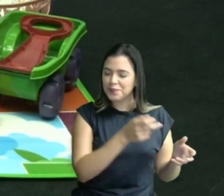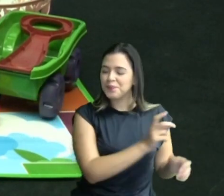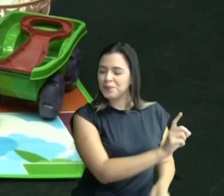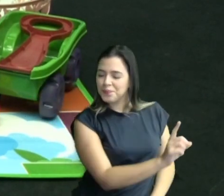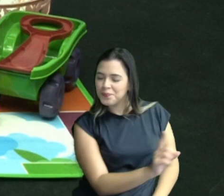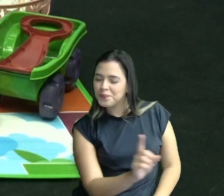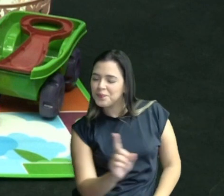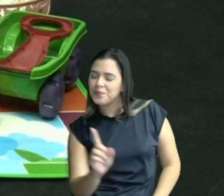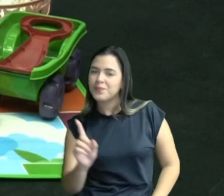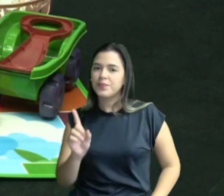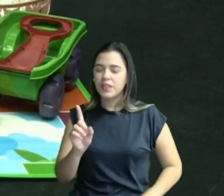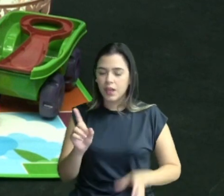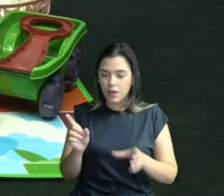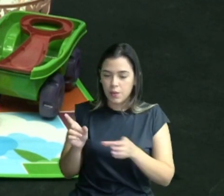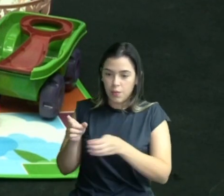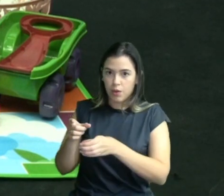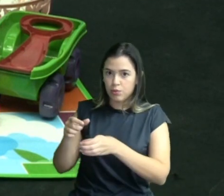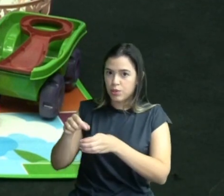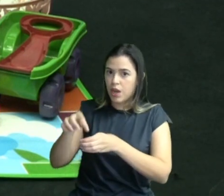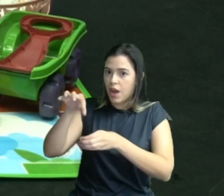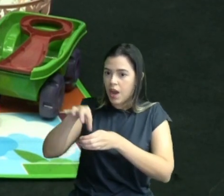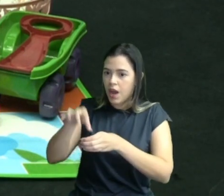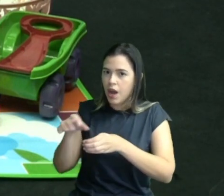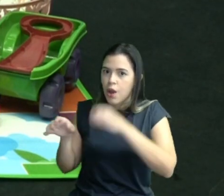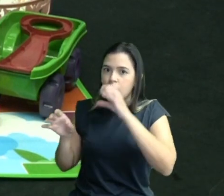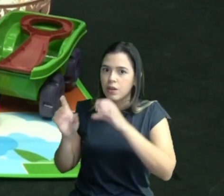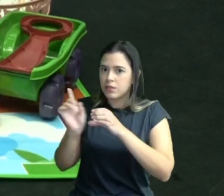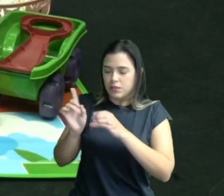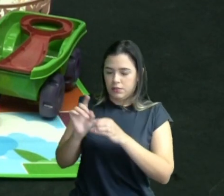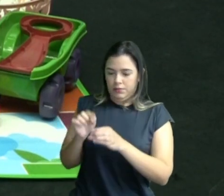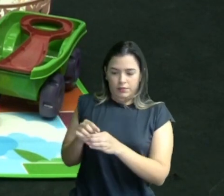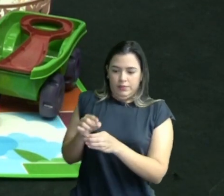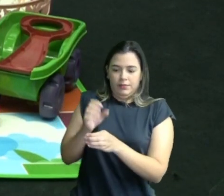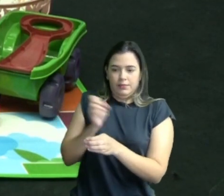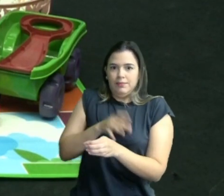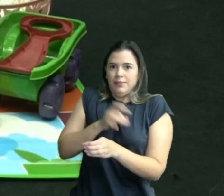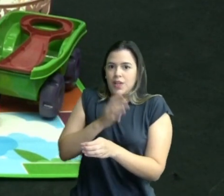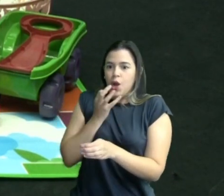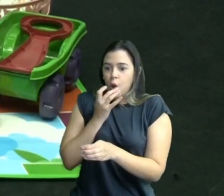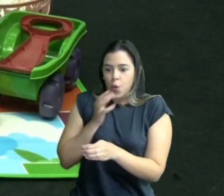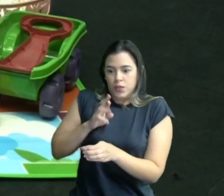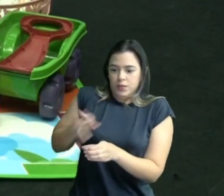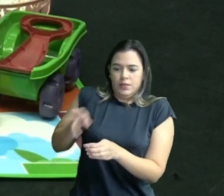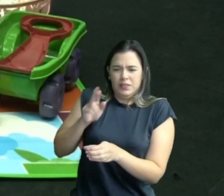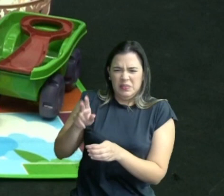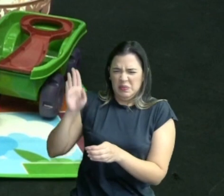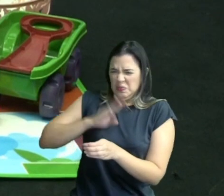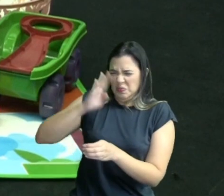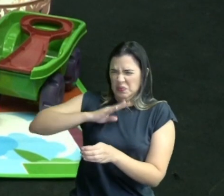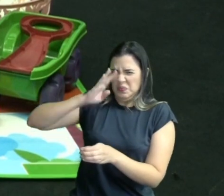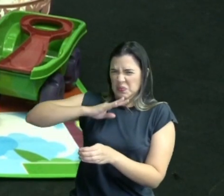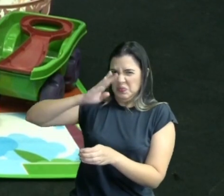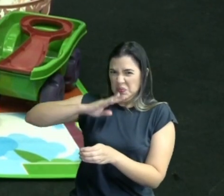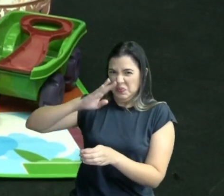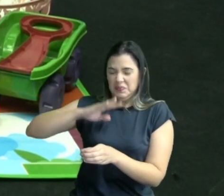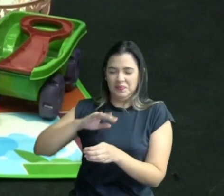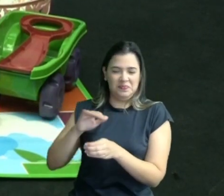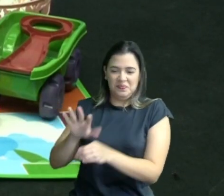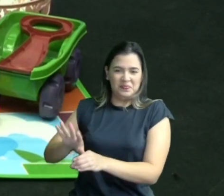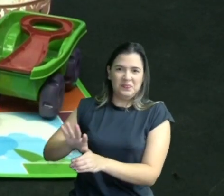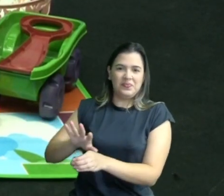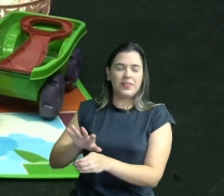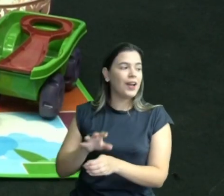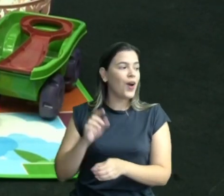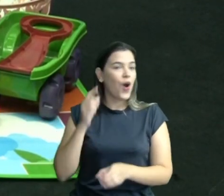mas deixa o chá entocado que sua cor era sinistra e tinha um fedor danado olha